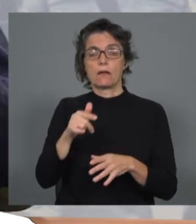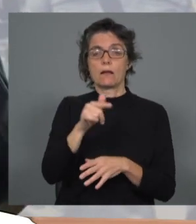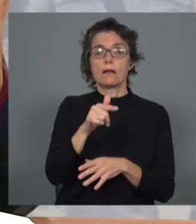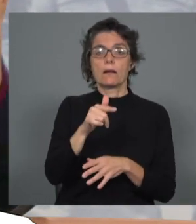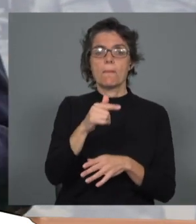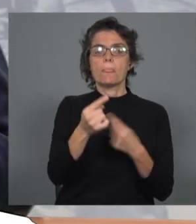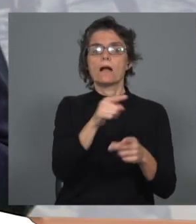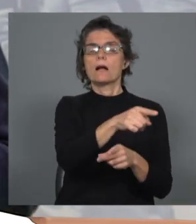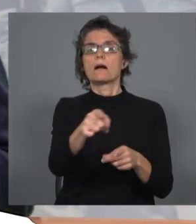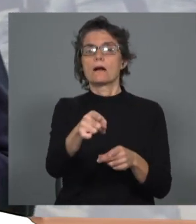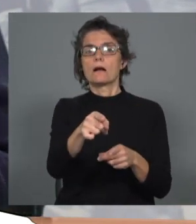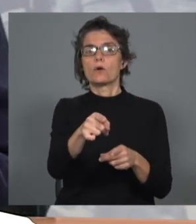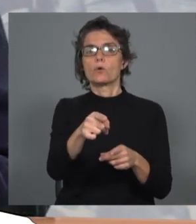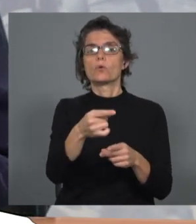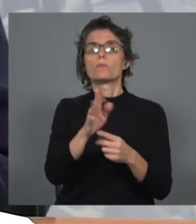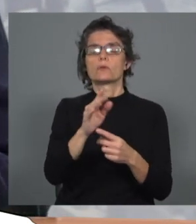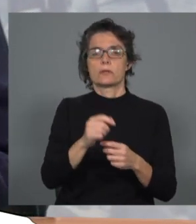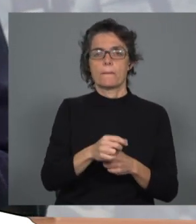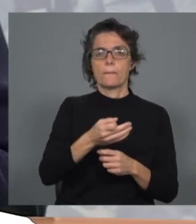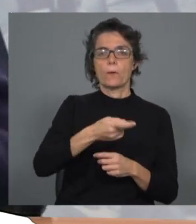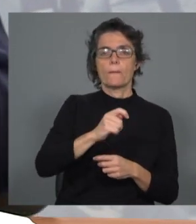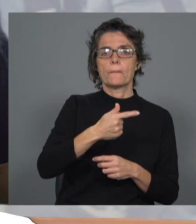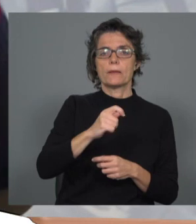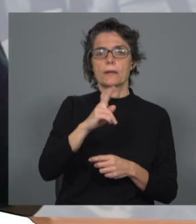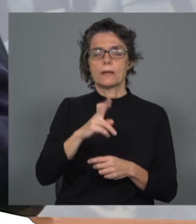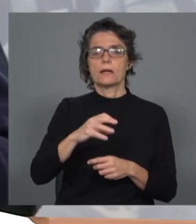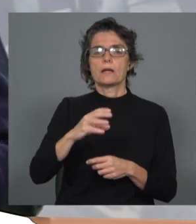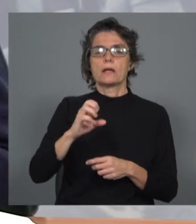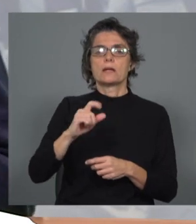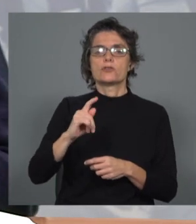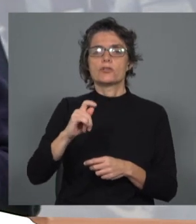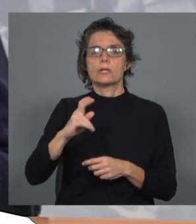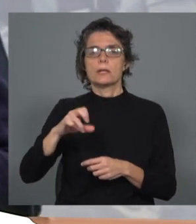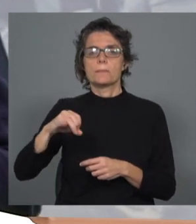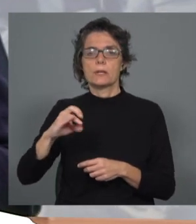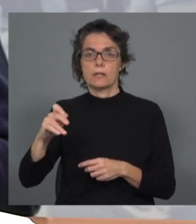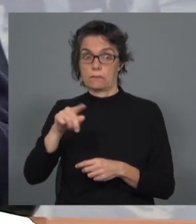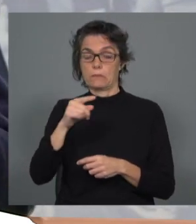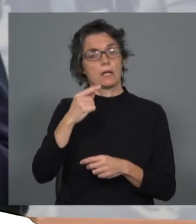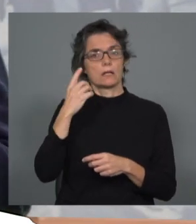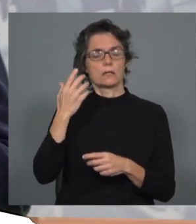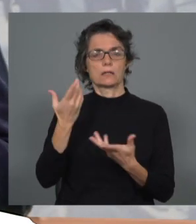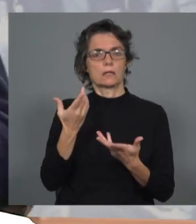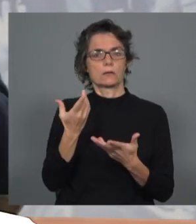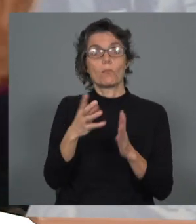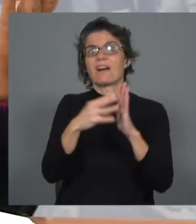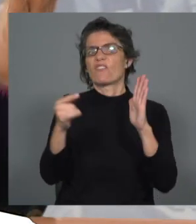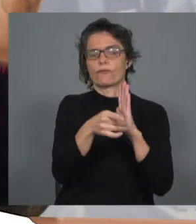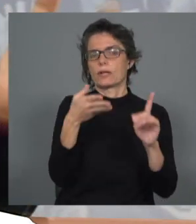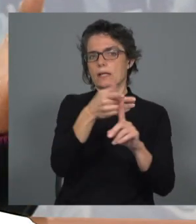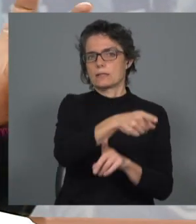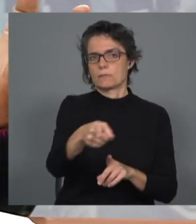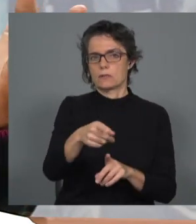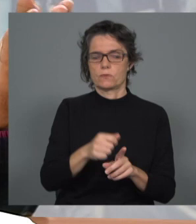por exemplo, o padre Peter Jeremiah, que era um ícone, uma legenda viva, tinha sido, um colega dele